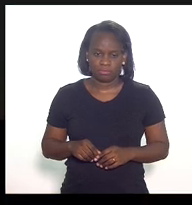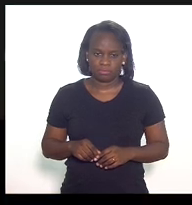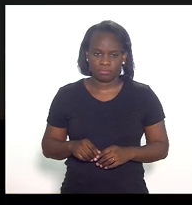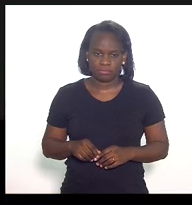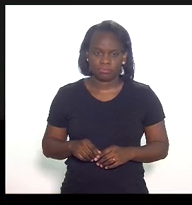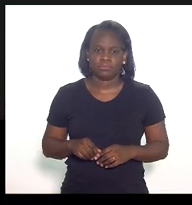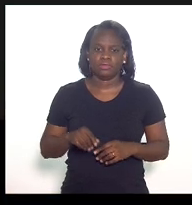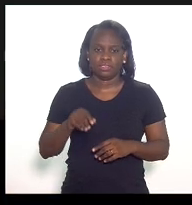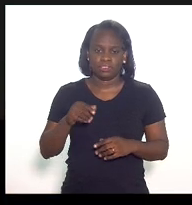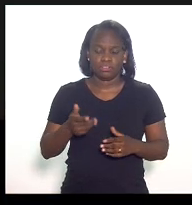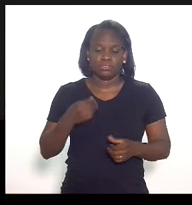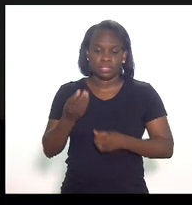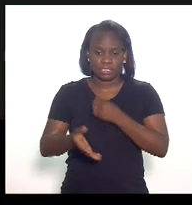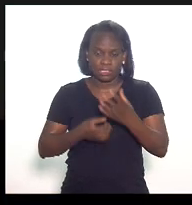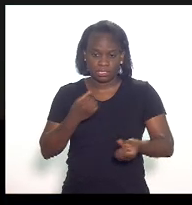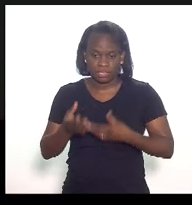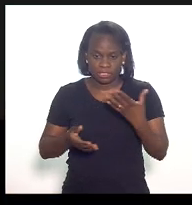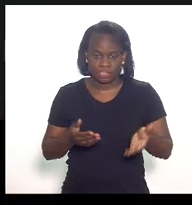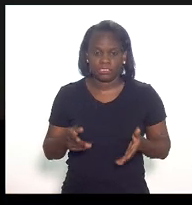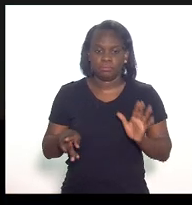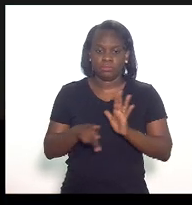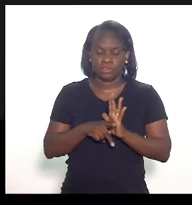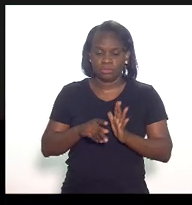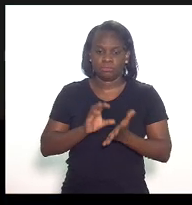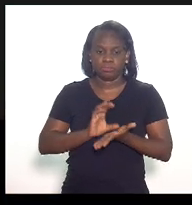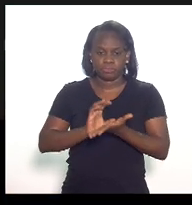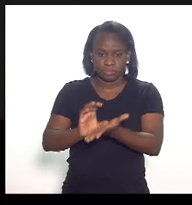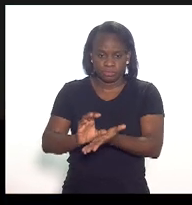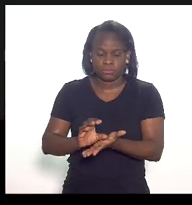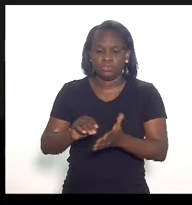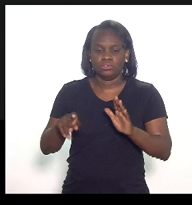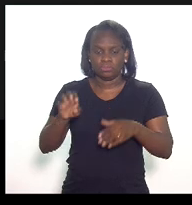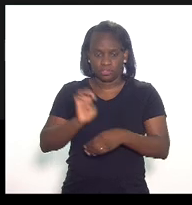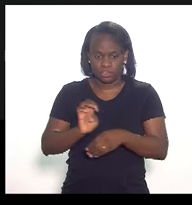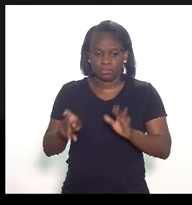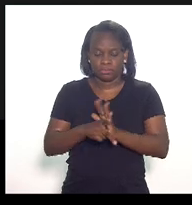as doações ao Fundo Estadual de Cultura